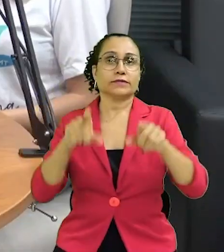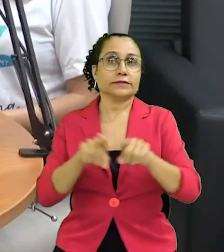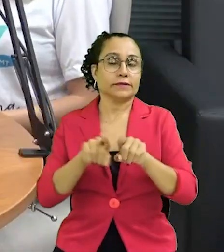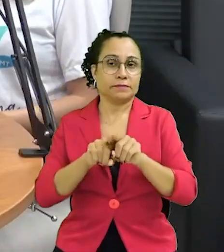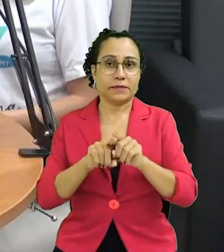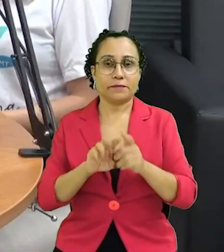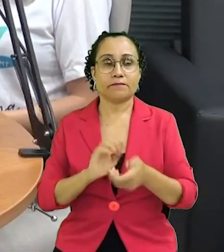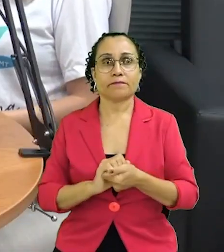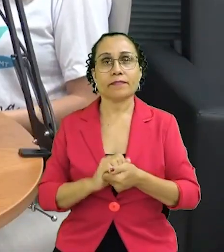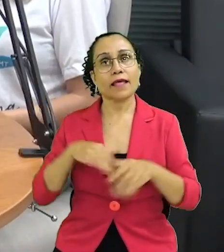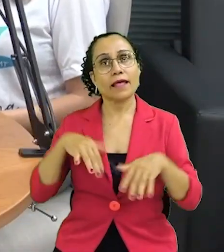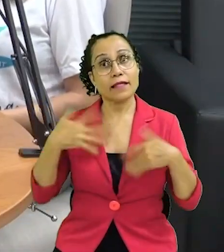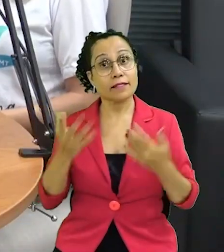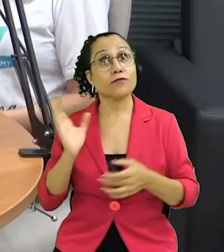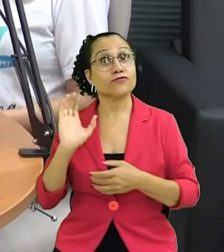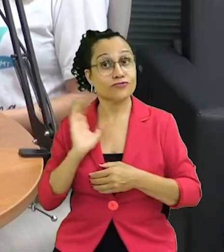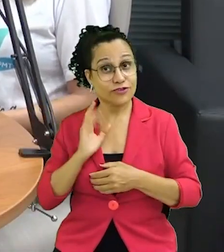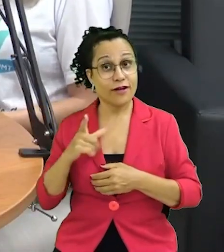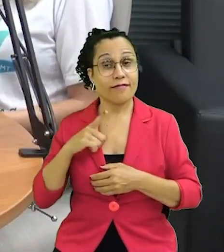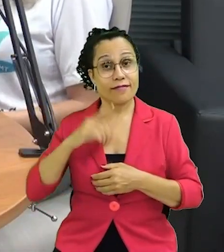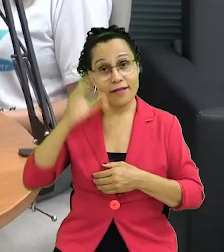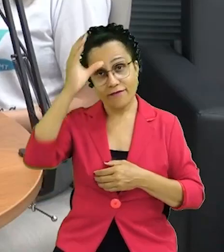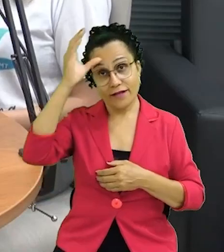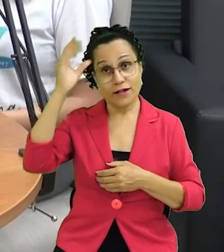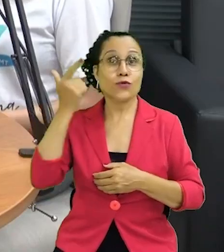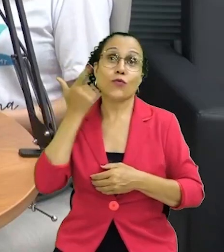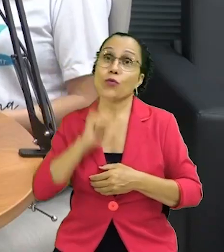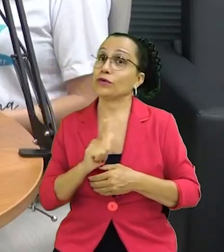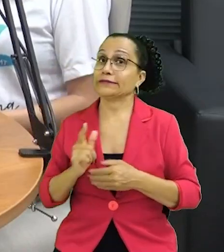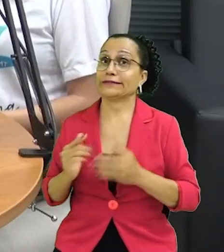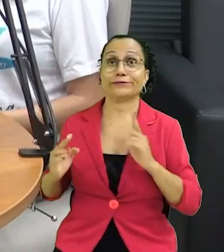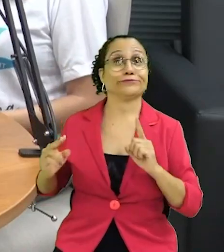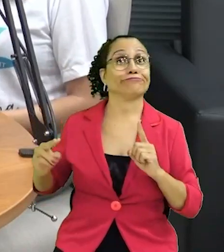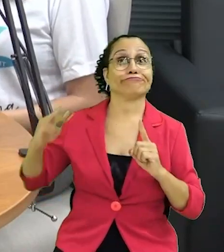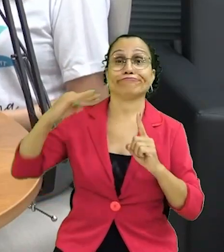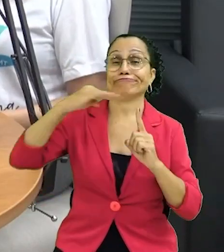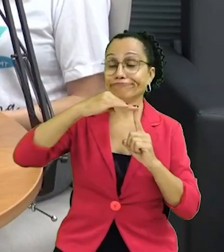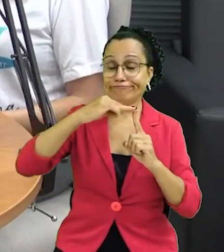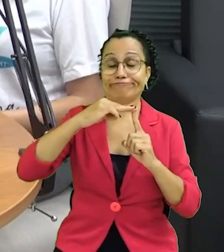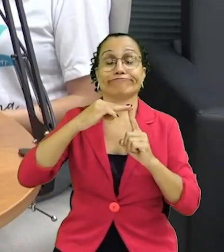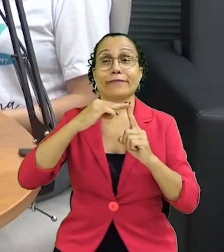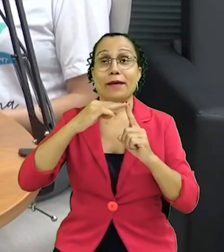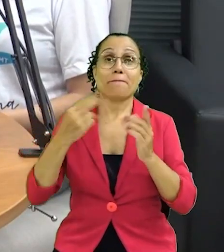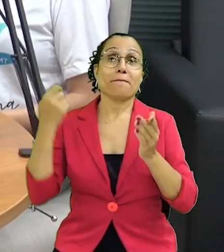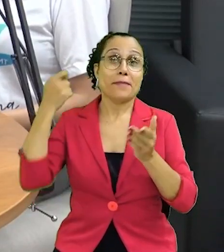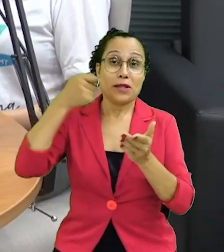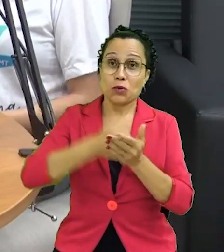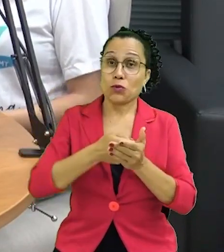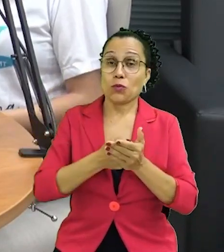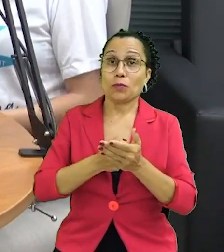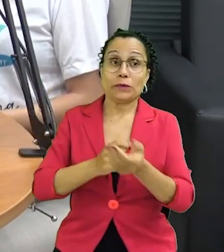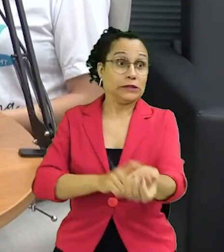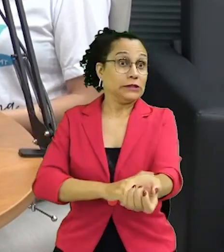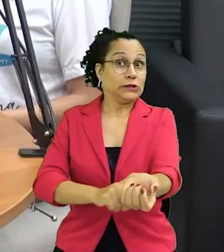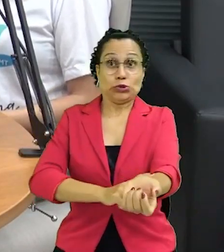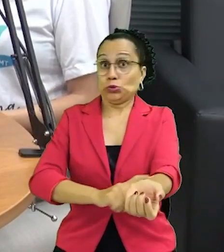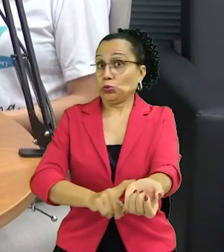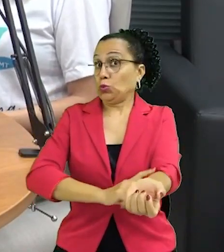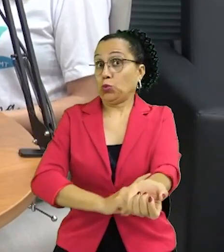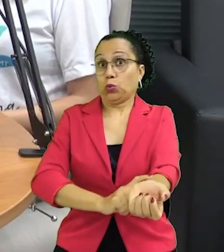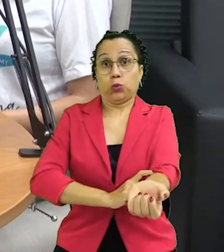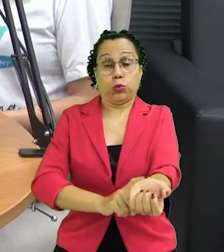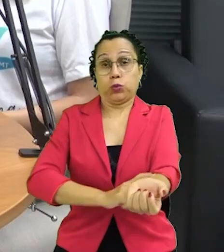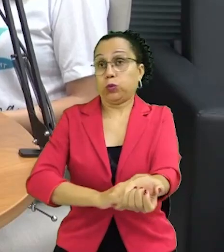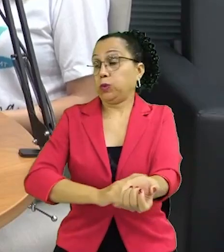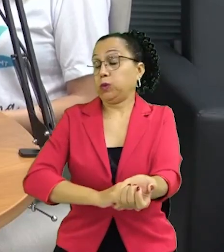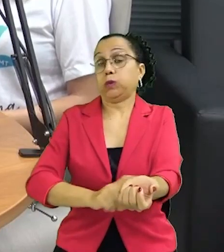alguém, como eu já tive clientes, de não conseguir cumprir a meta, o nível de estresse e frustração daquela pessoa já